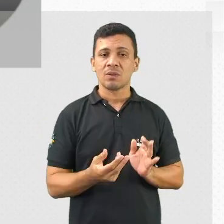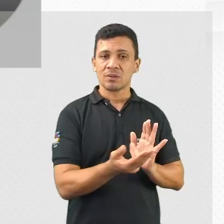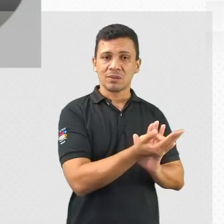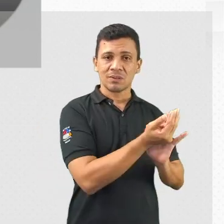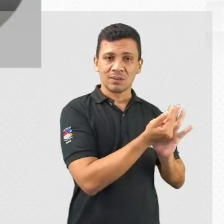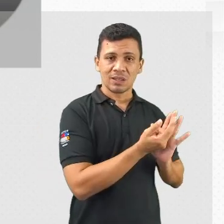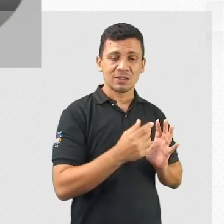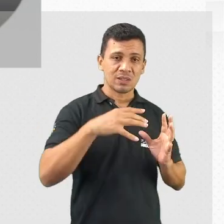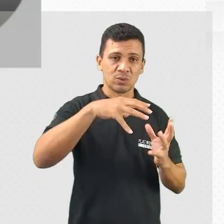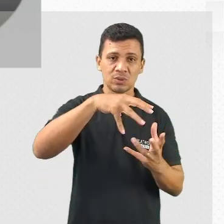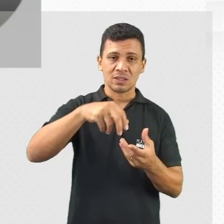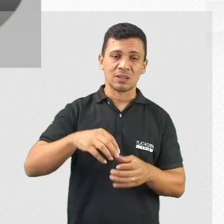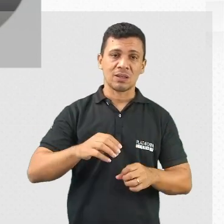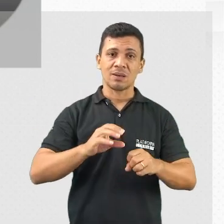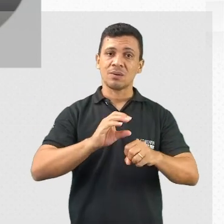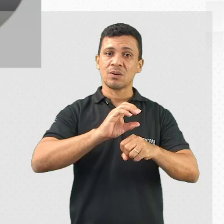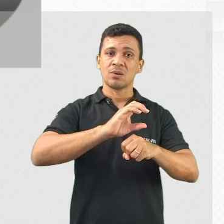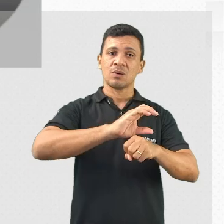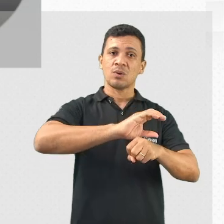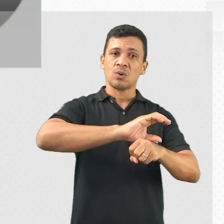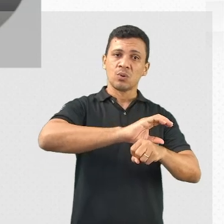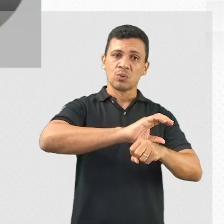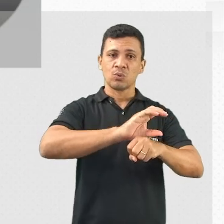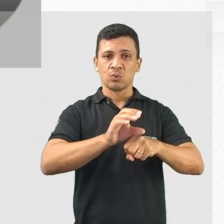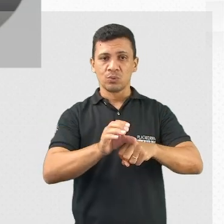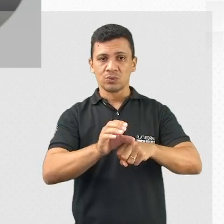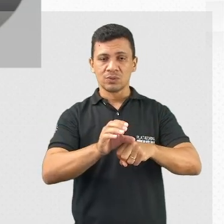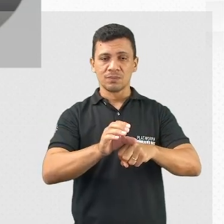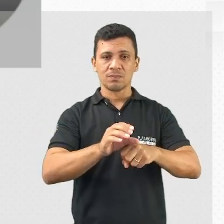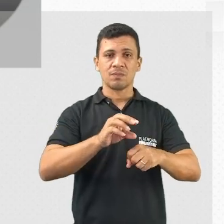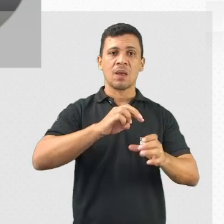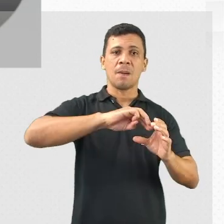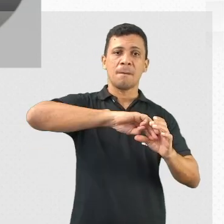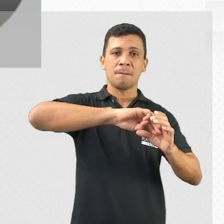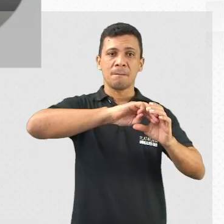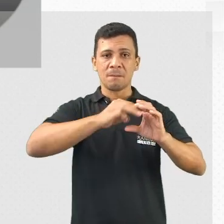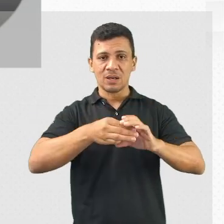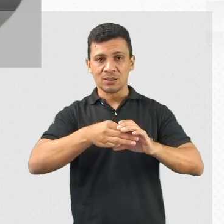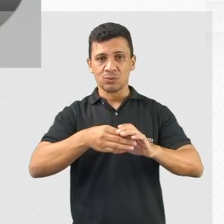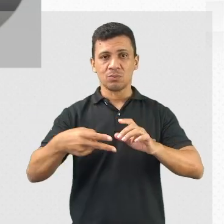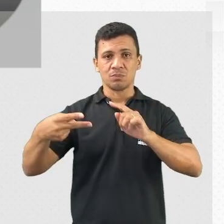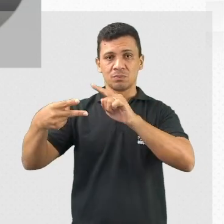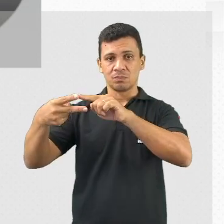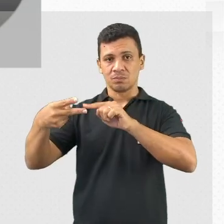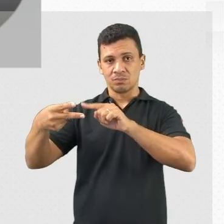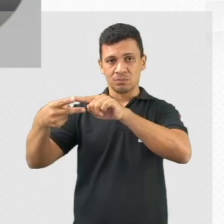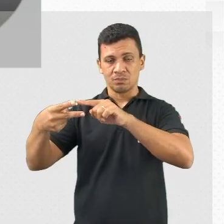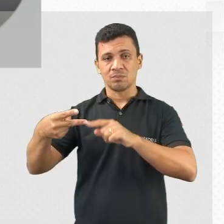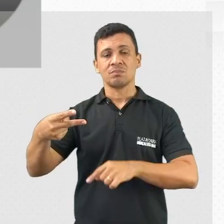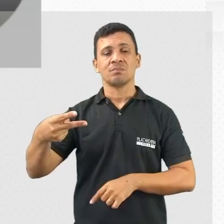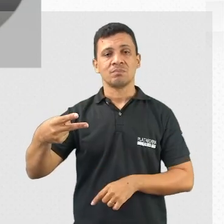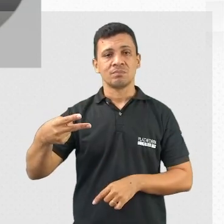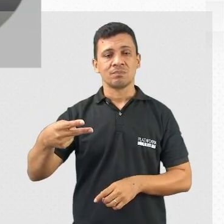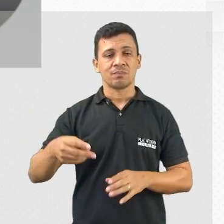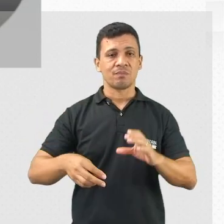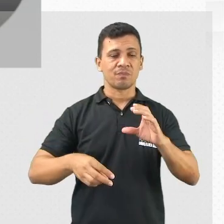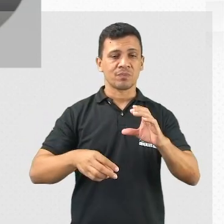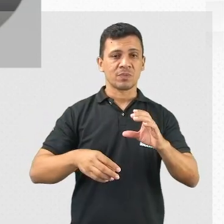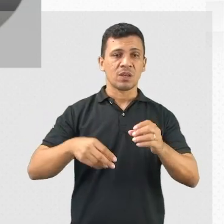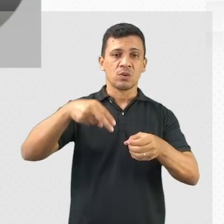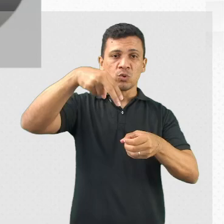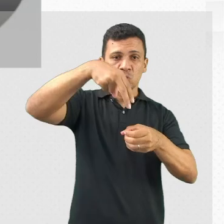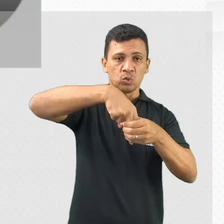certo? Crosta, segue aqui o bizu, ó. Crosta, manto superior, manto inferior, seria manto, tá?